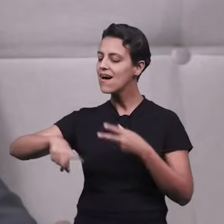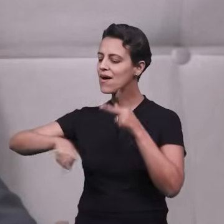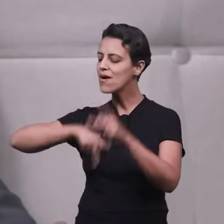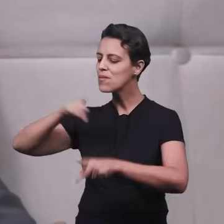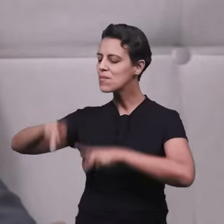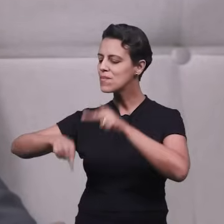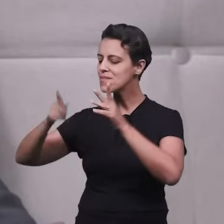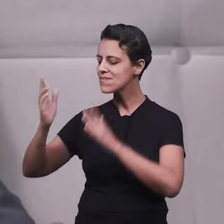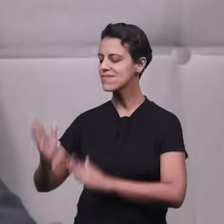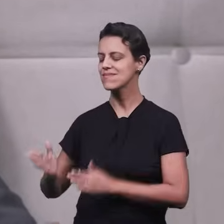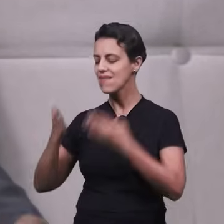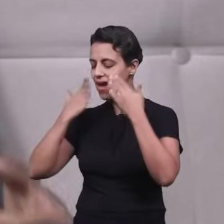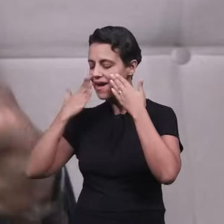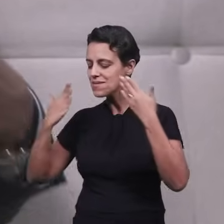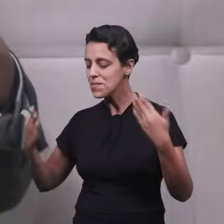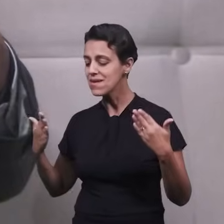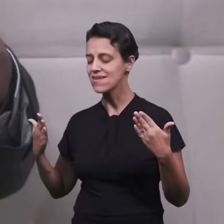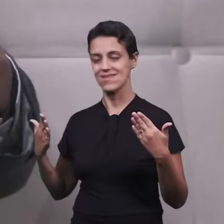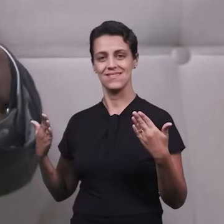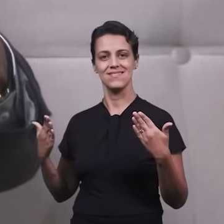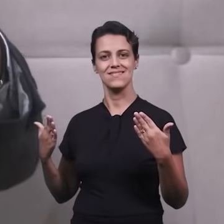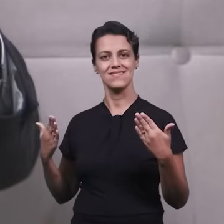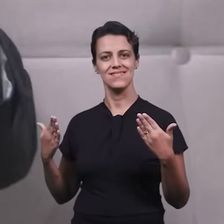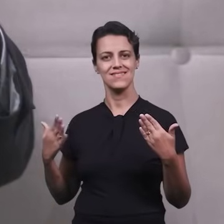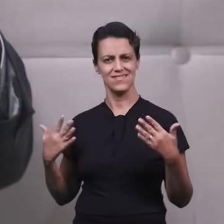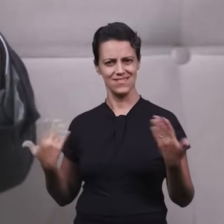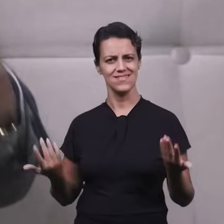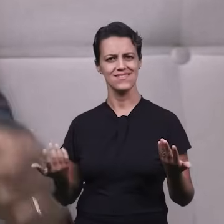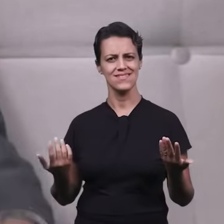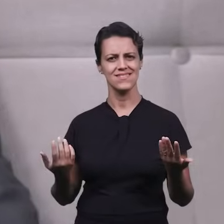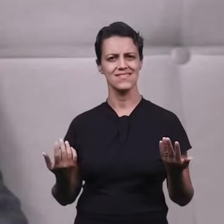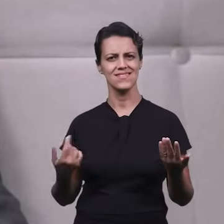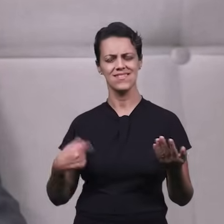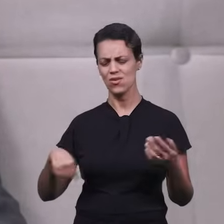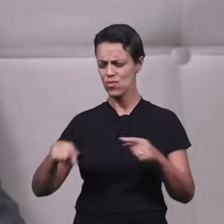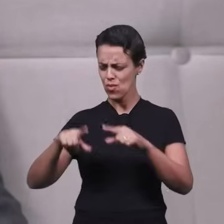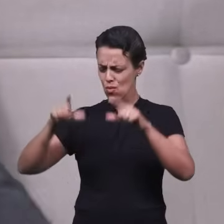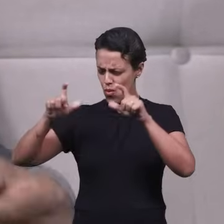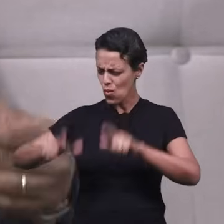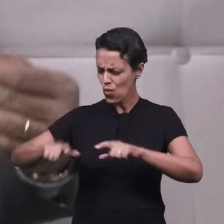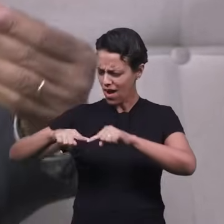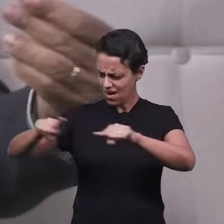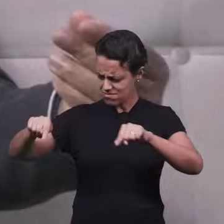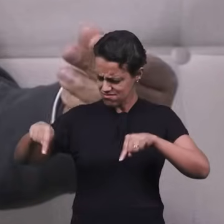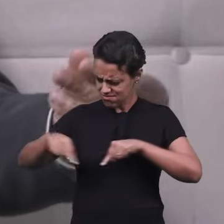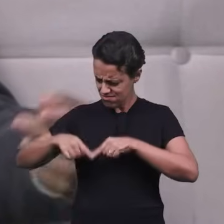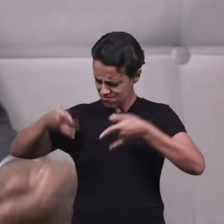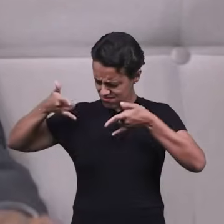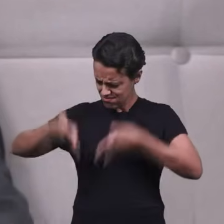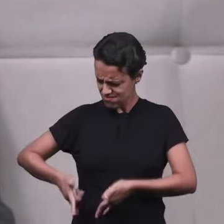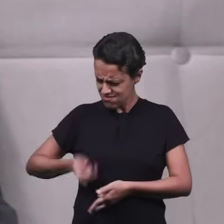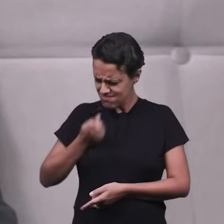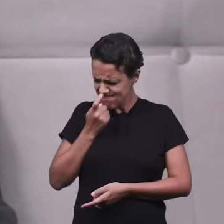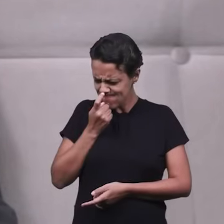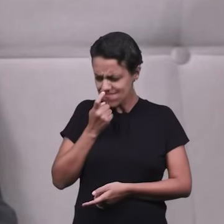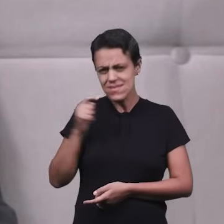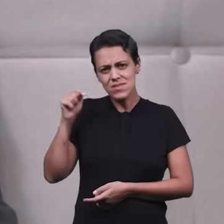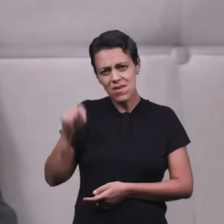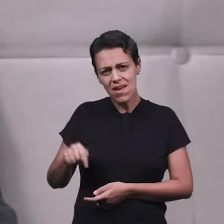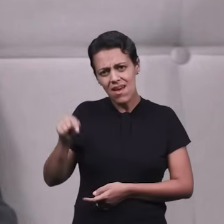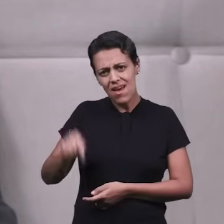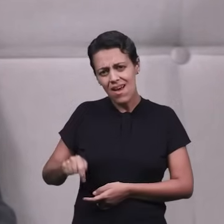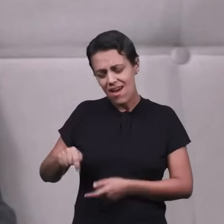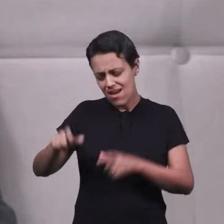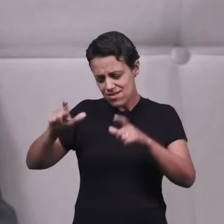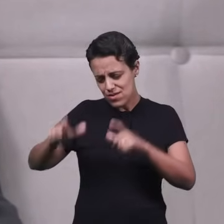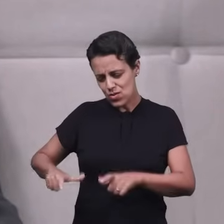mistérios da recâmara, que vai além da letra, que o Espírito Santo mostra nessa hora, que é o Espírito Santo que é o